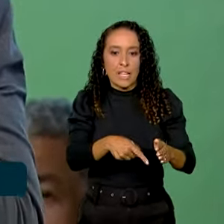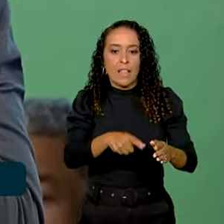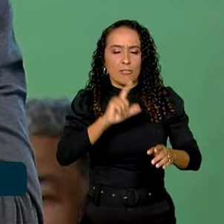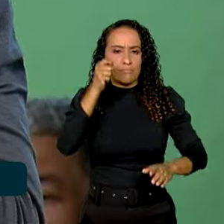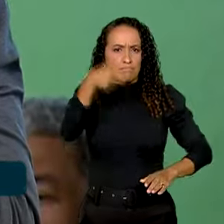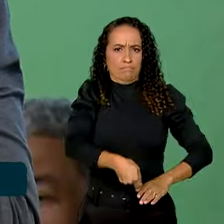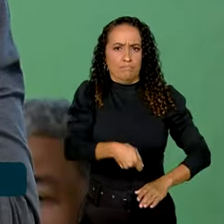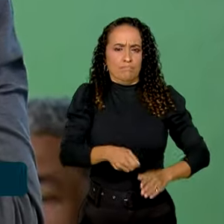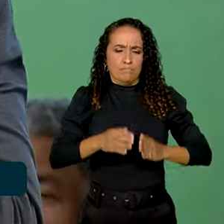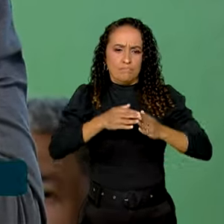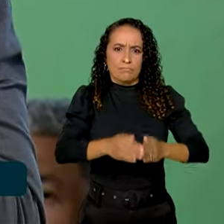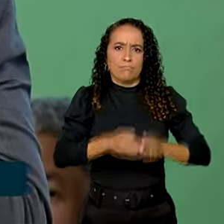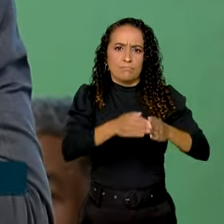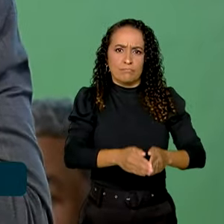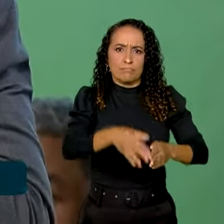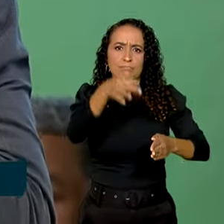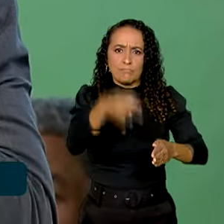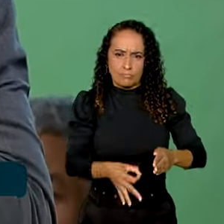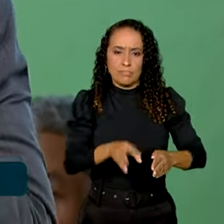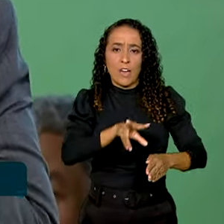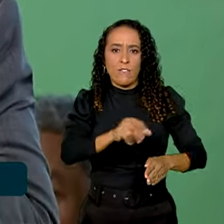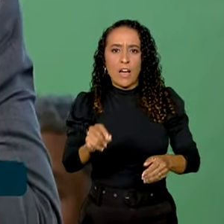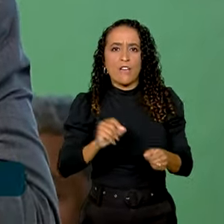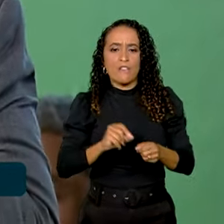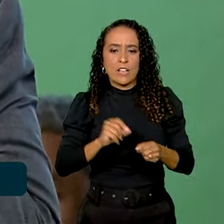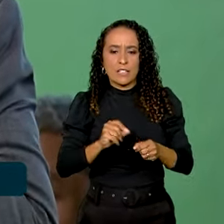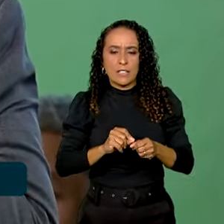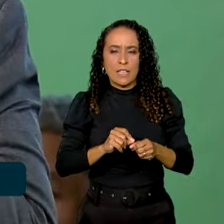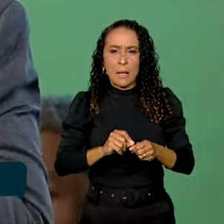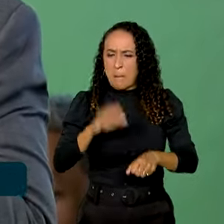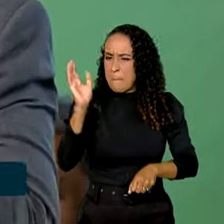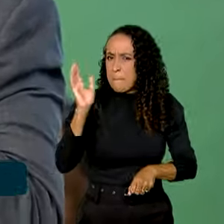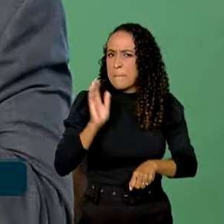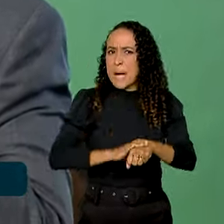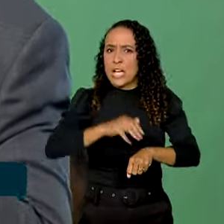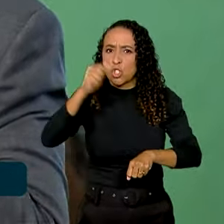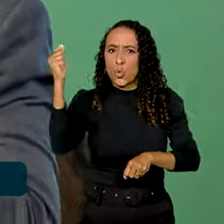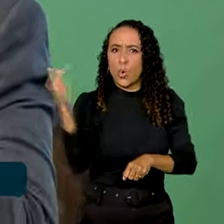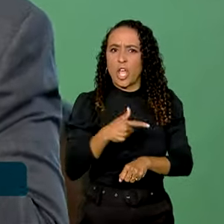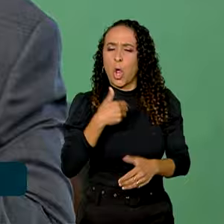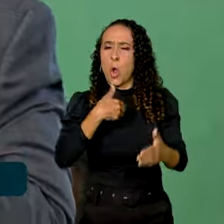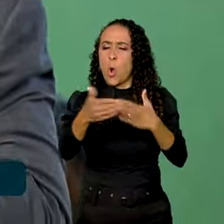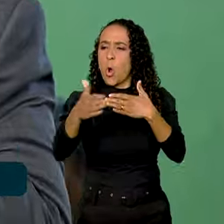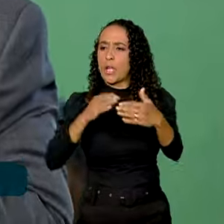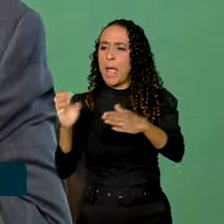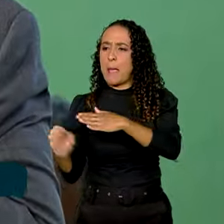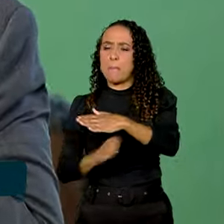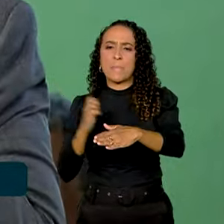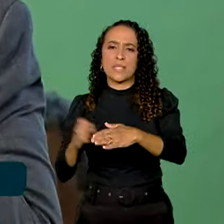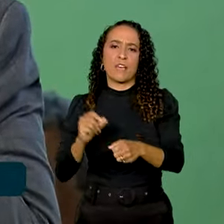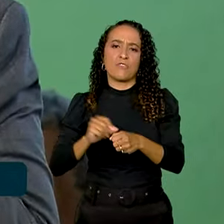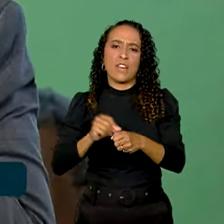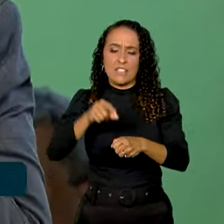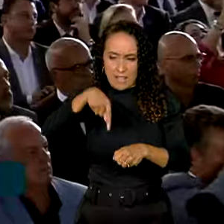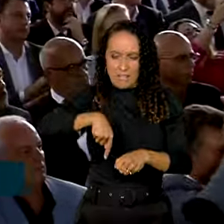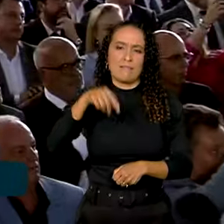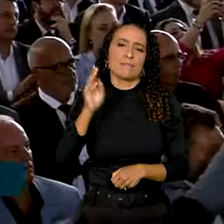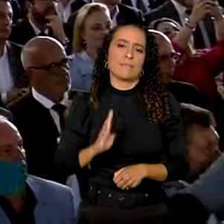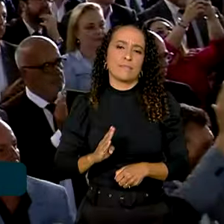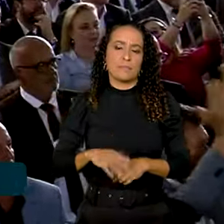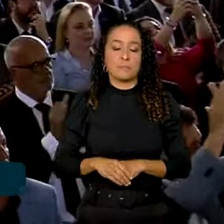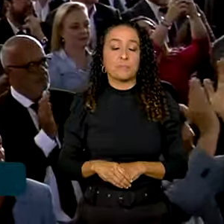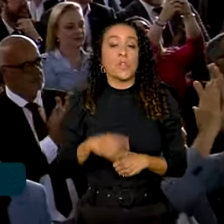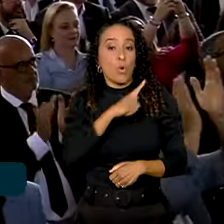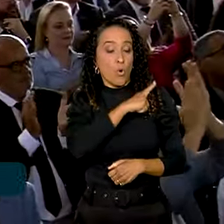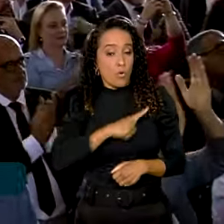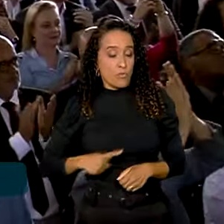autoridade portuária, vai fazer tanto ou mais do que qualquer empresário faria nesse país. O